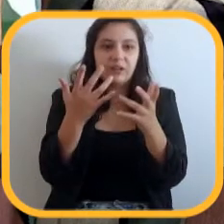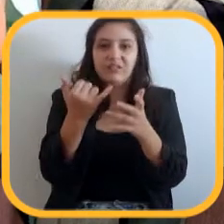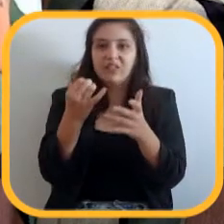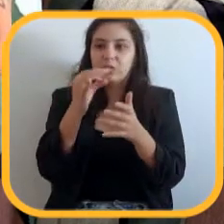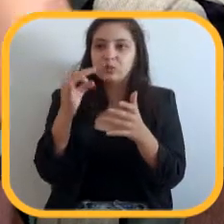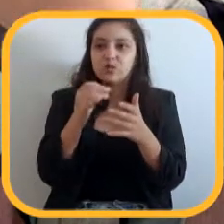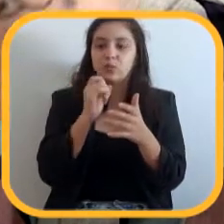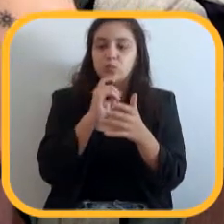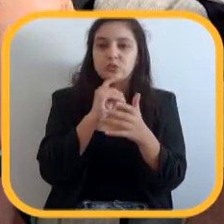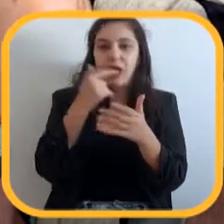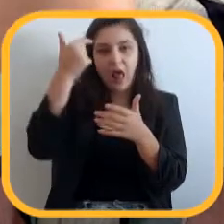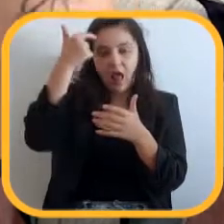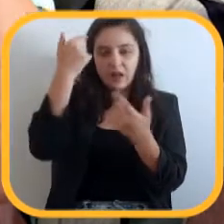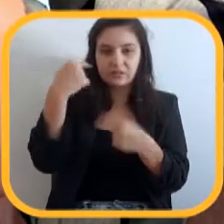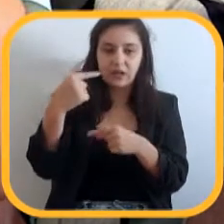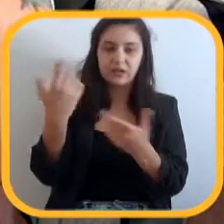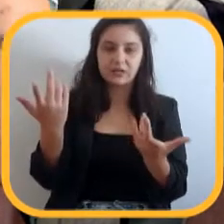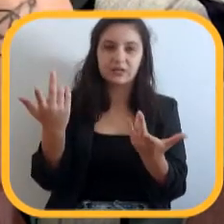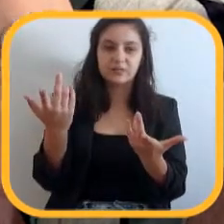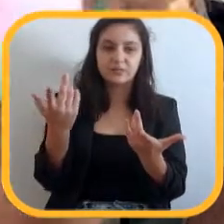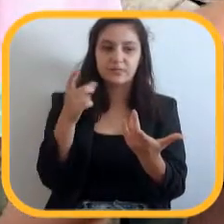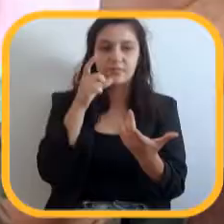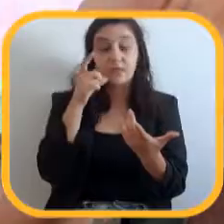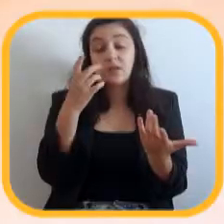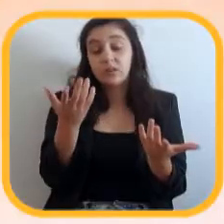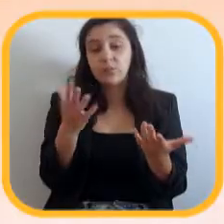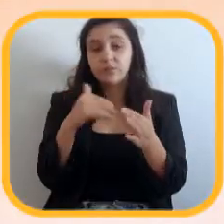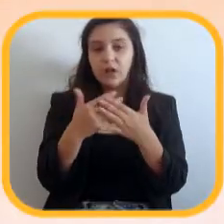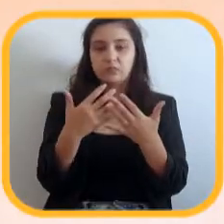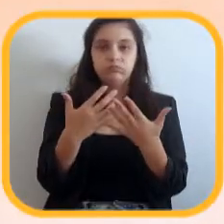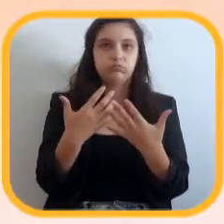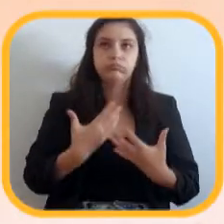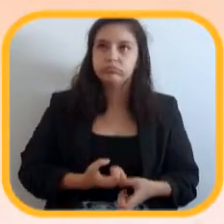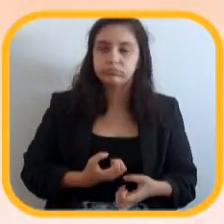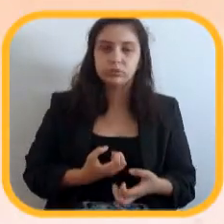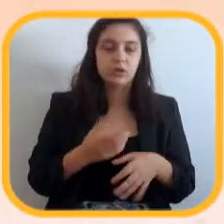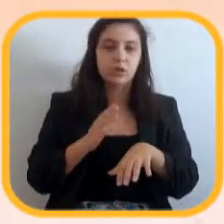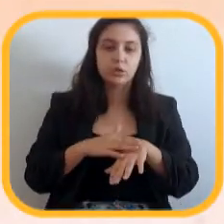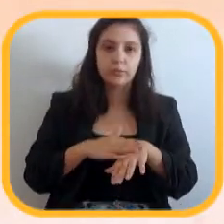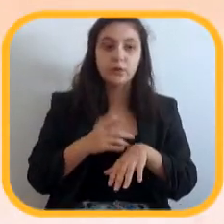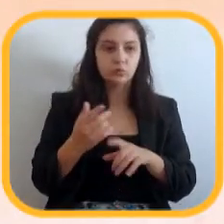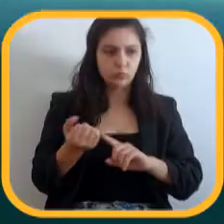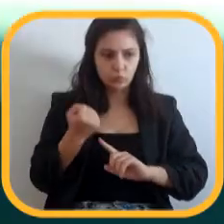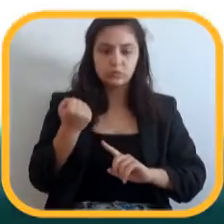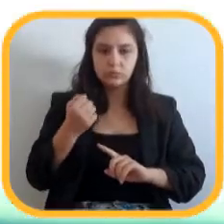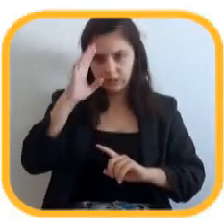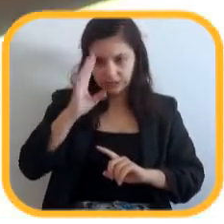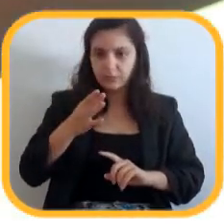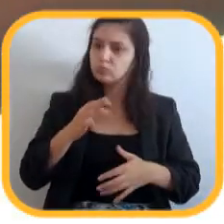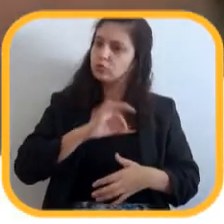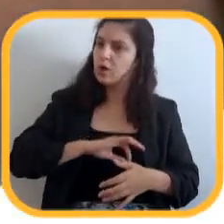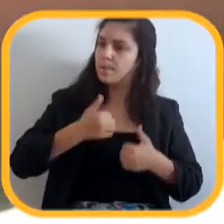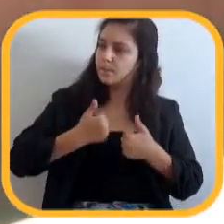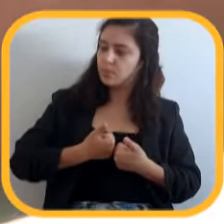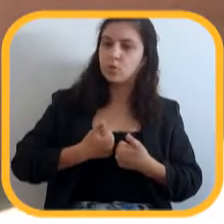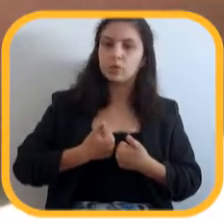para ir com 20% das capacidades aqui a funcionar. Portanto, isto gera muita frustração, porque tu és capaz, tu